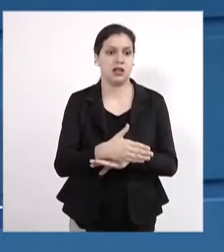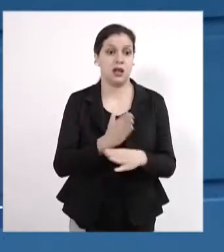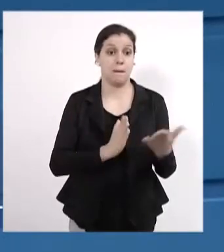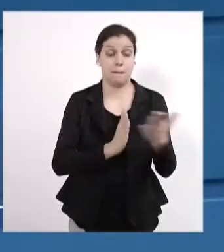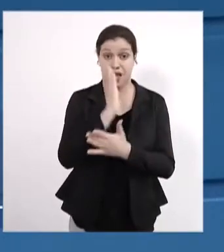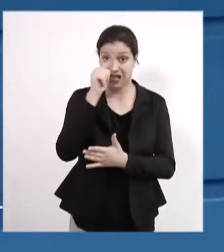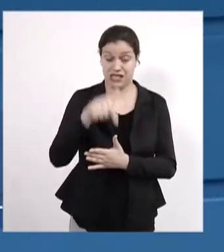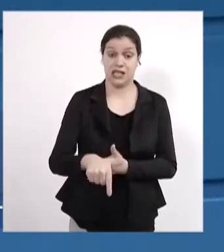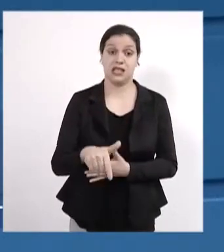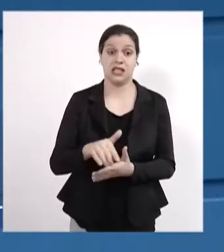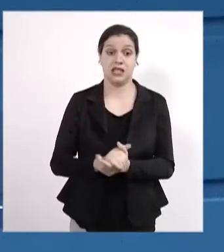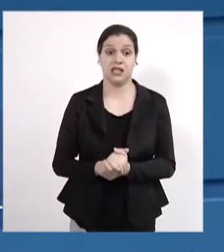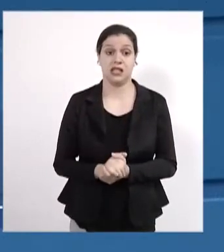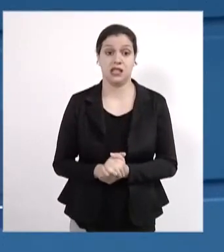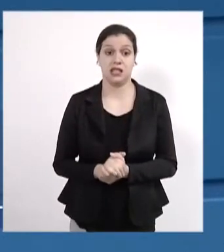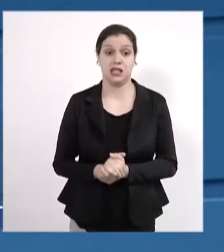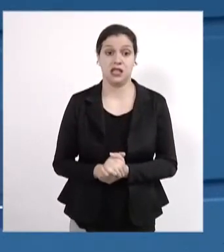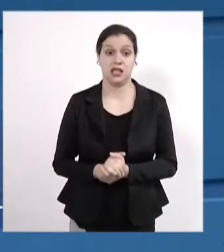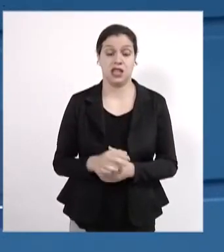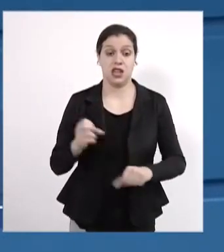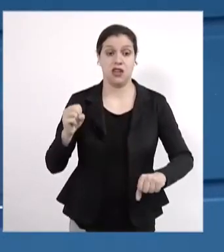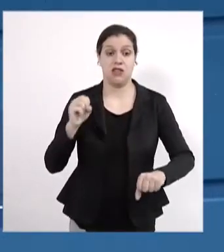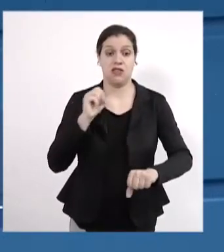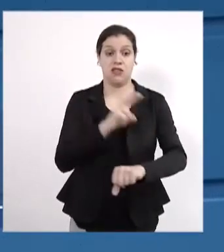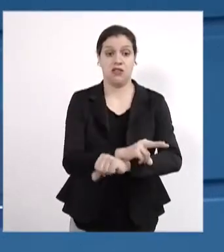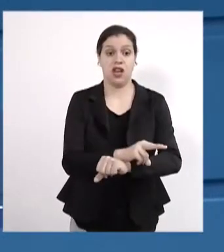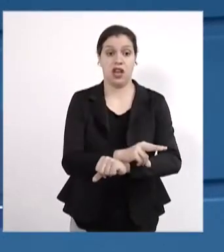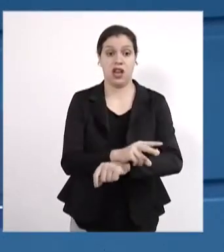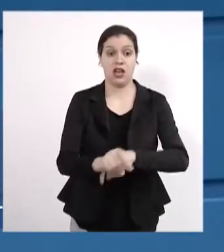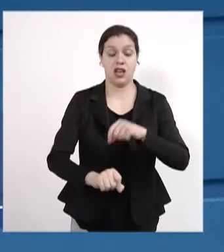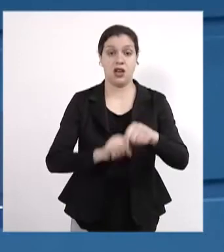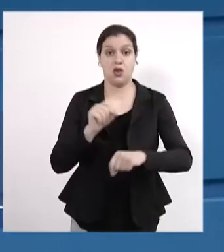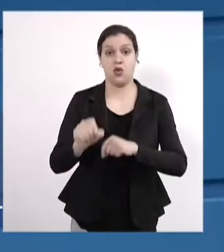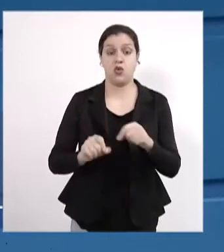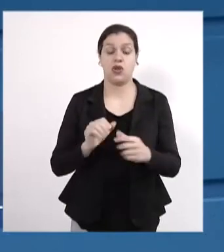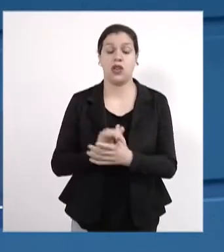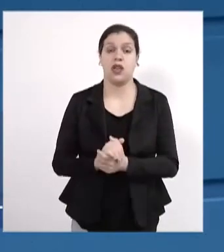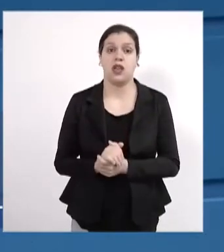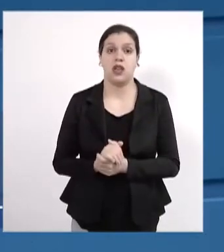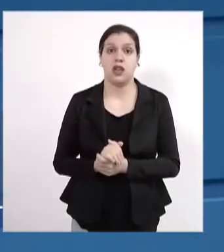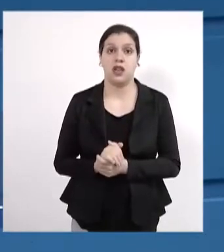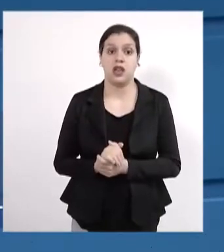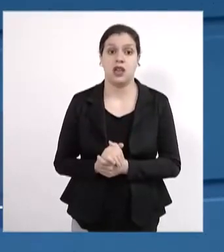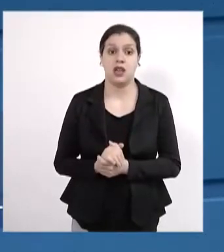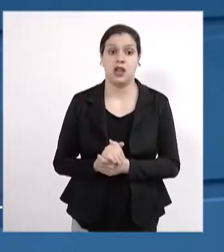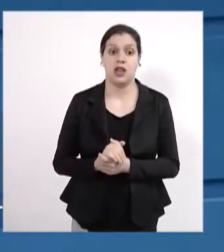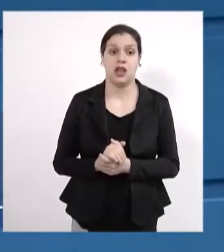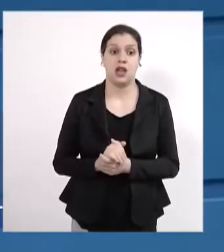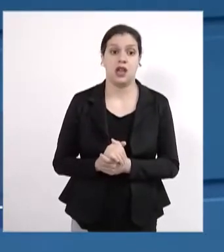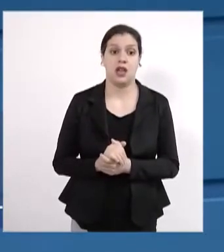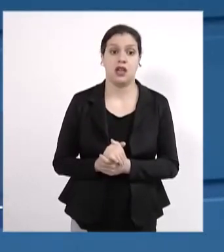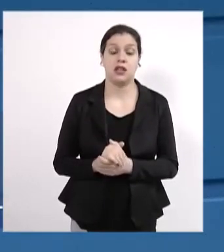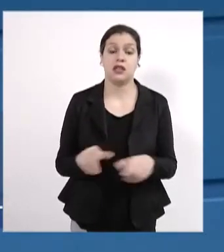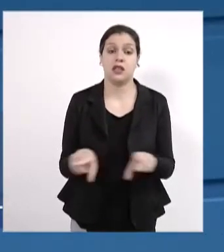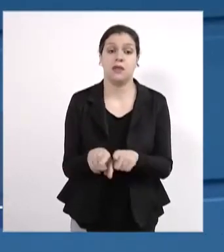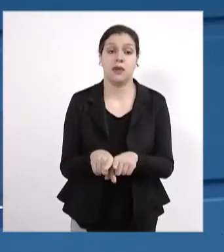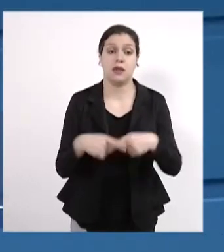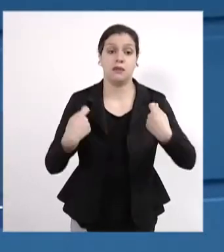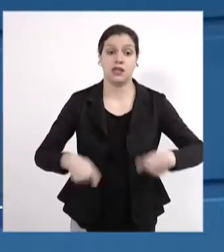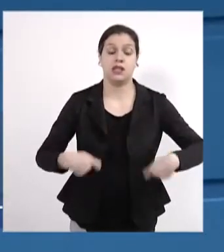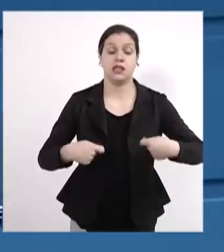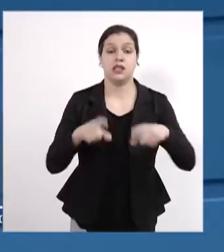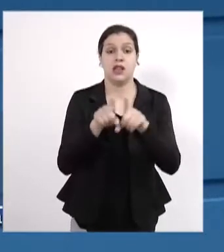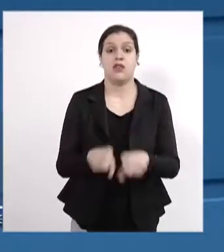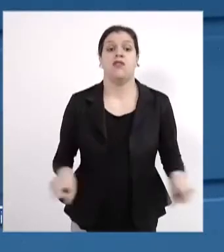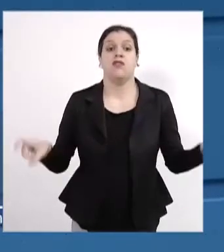Então essa talvez seja com a devida vênia, uma preocupação de informatizar o estudo